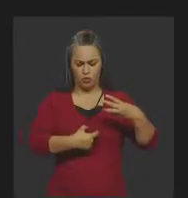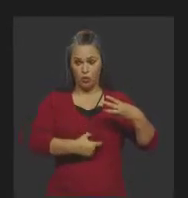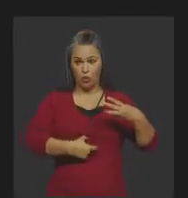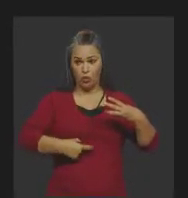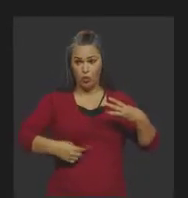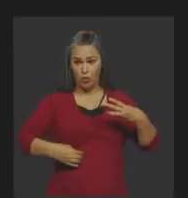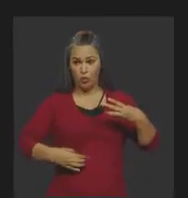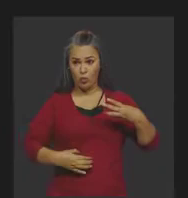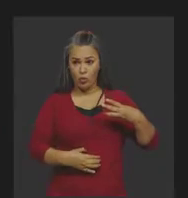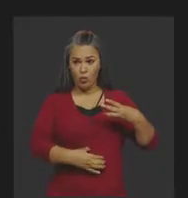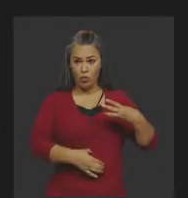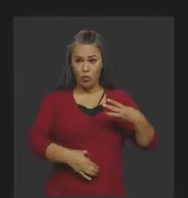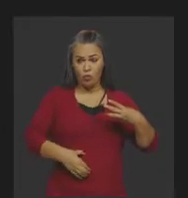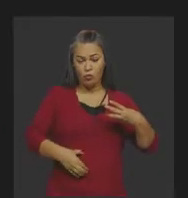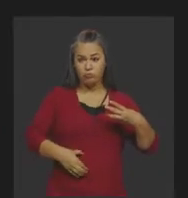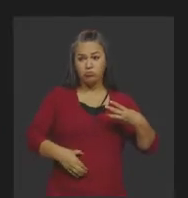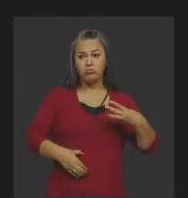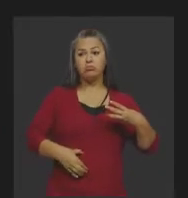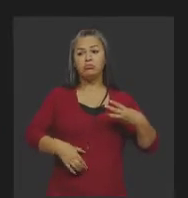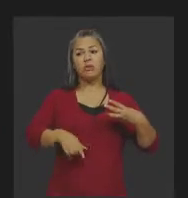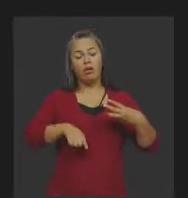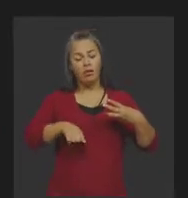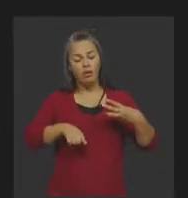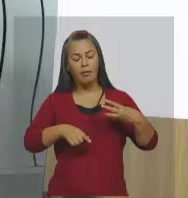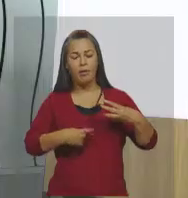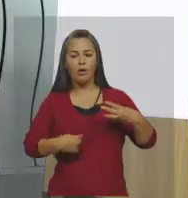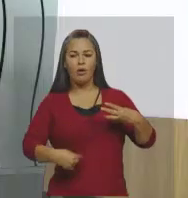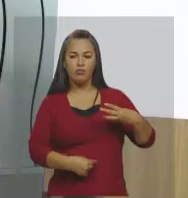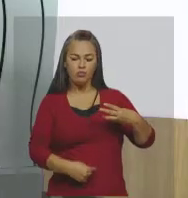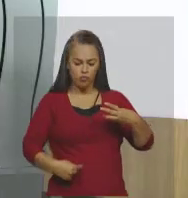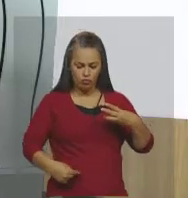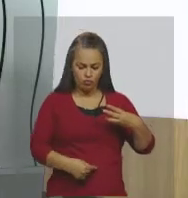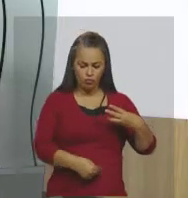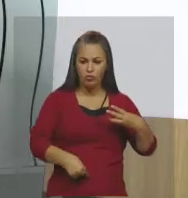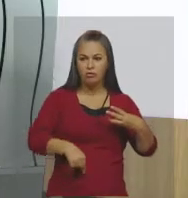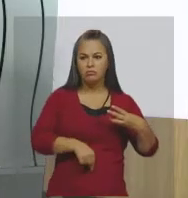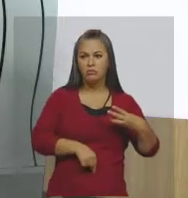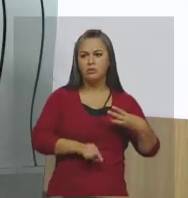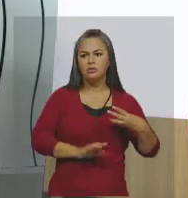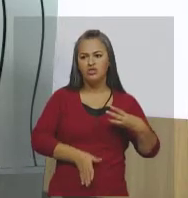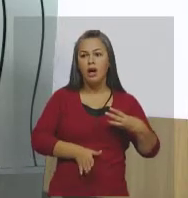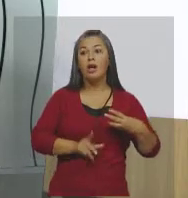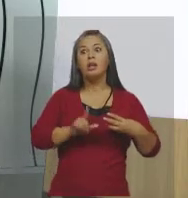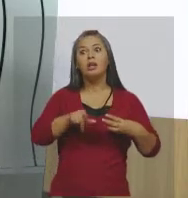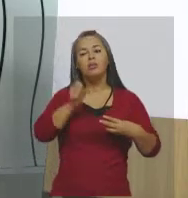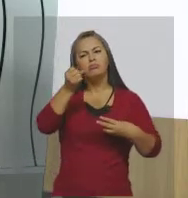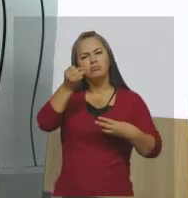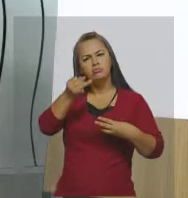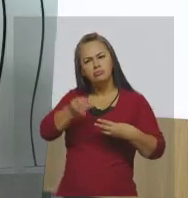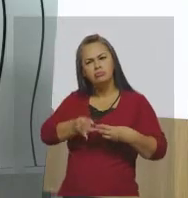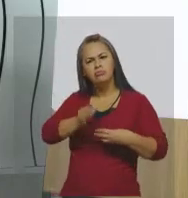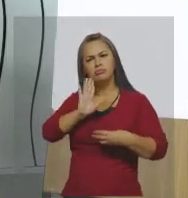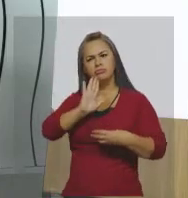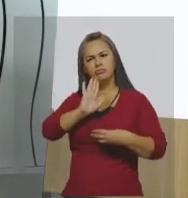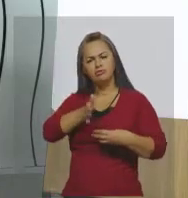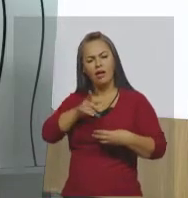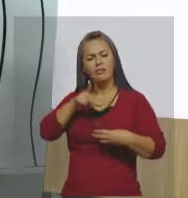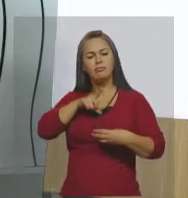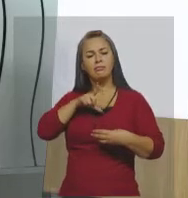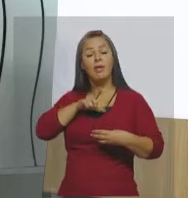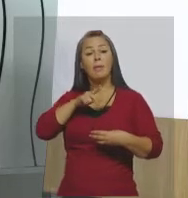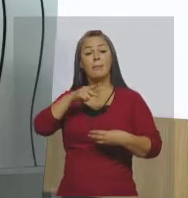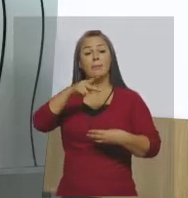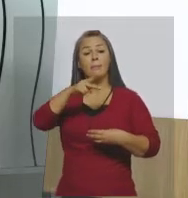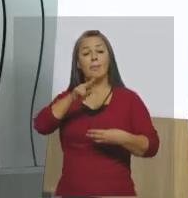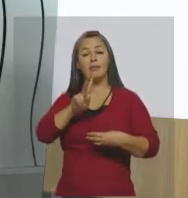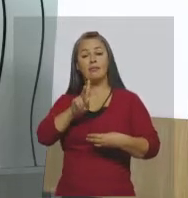delgado. E eu até cheguei a comentar na minha aula que essas regiões elas têm um pH diferente. O que é isso? Uma acidez